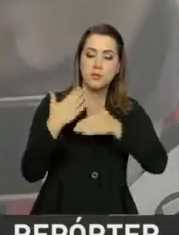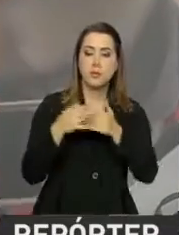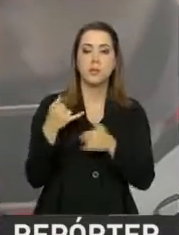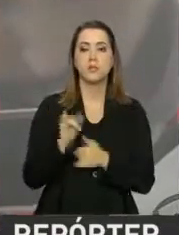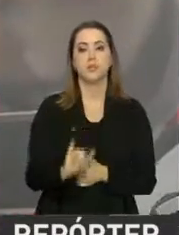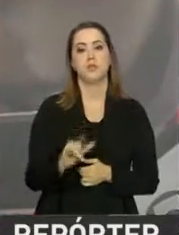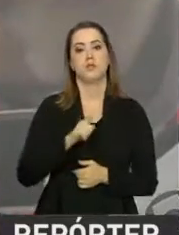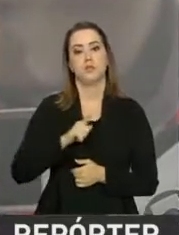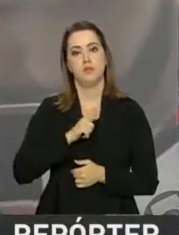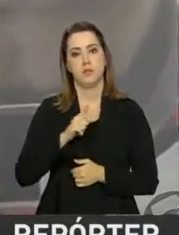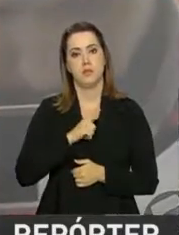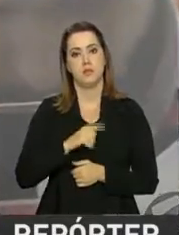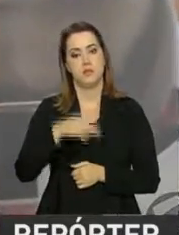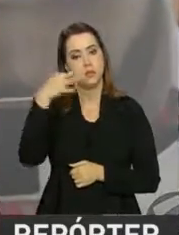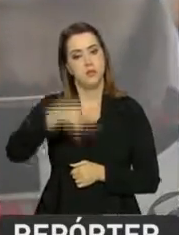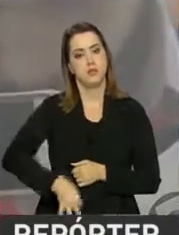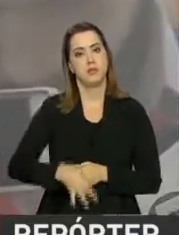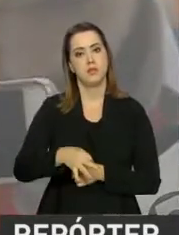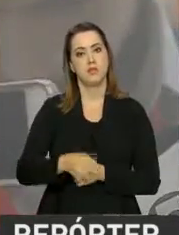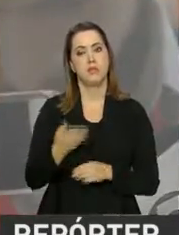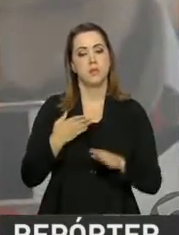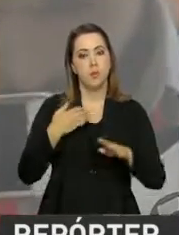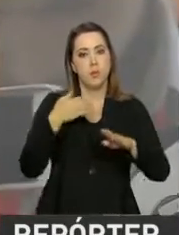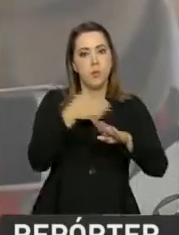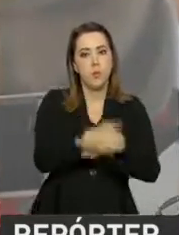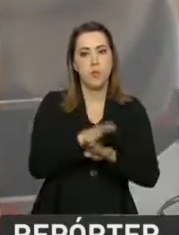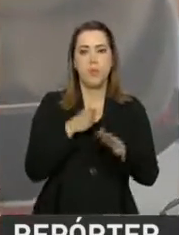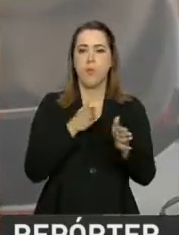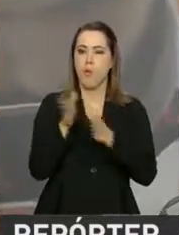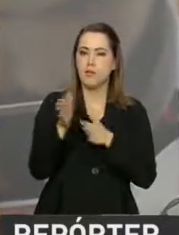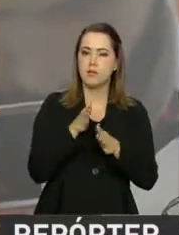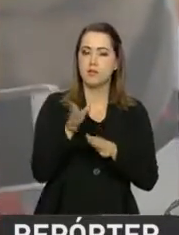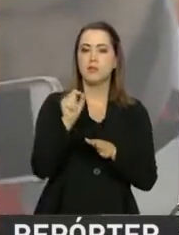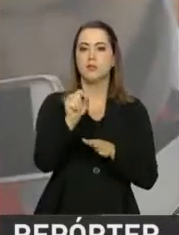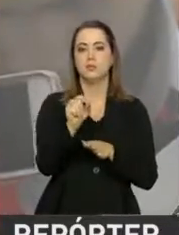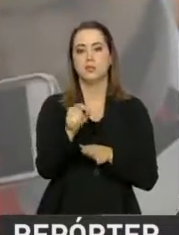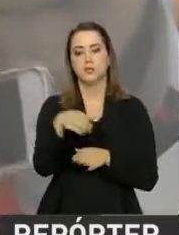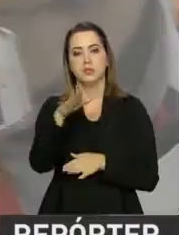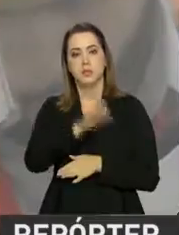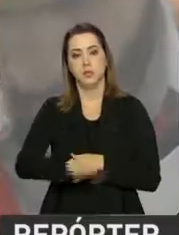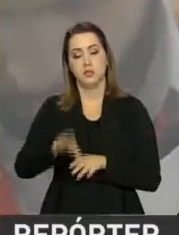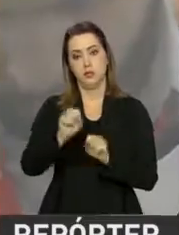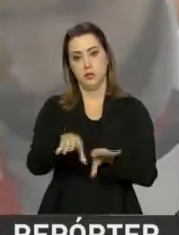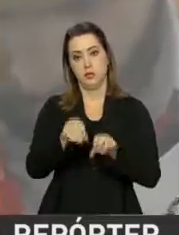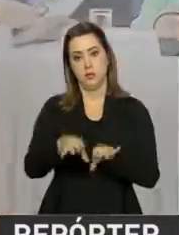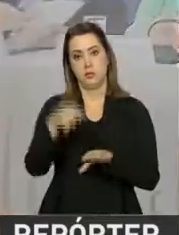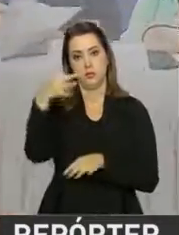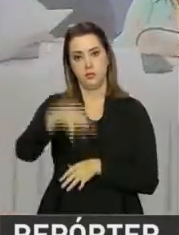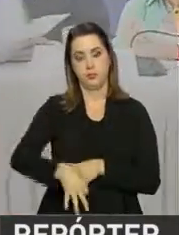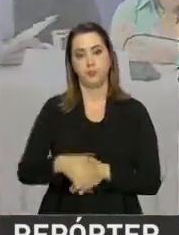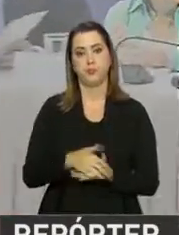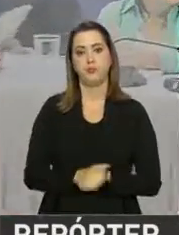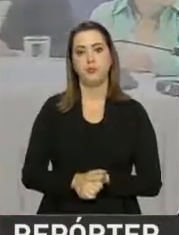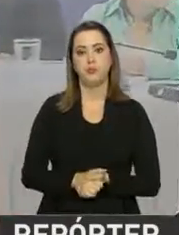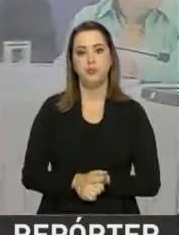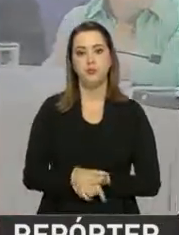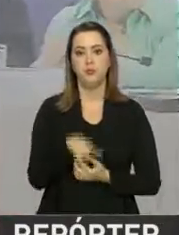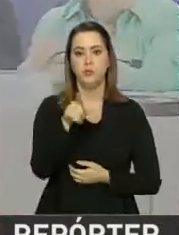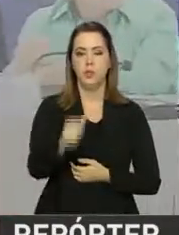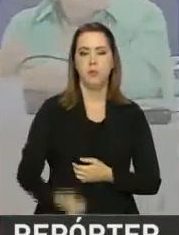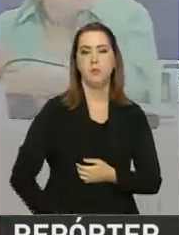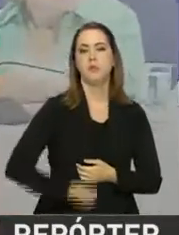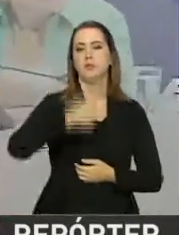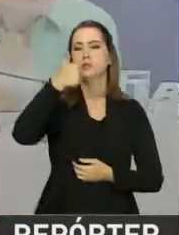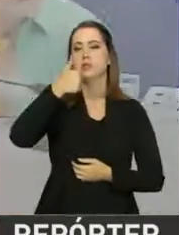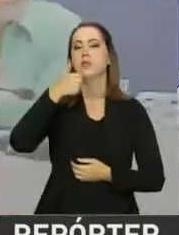se tiver a garantia de acesso à educação de qualidade para as crianças e jovens do nosso país e para melhorar a